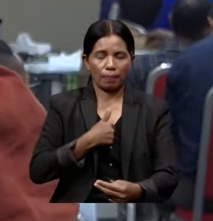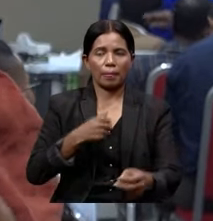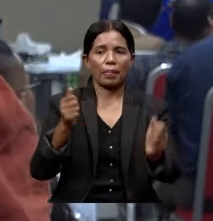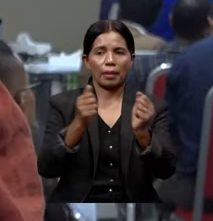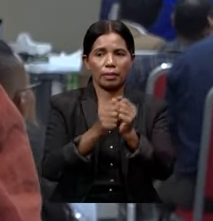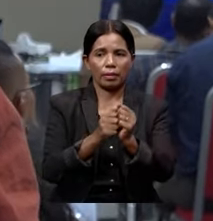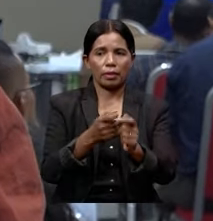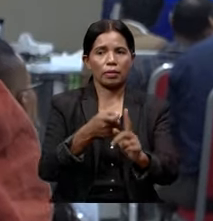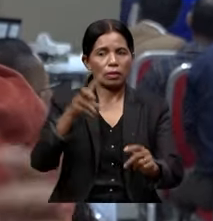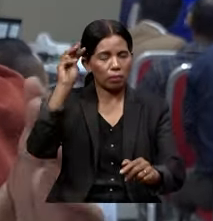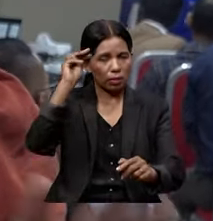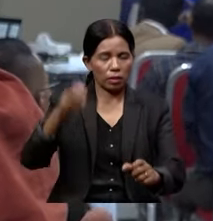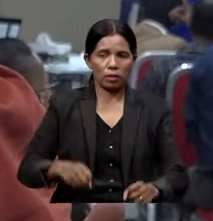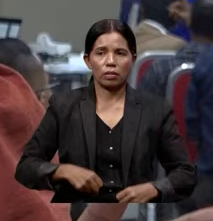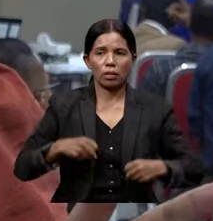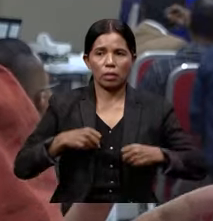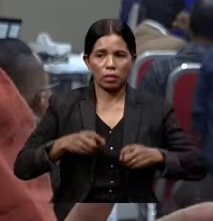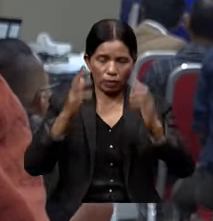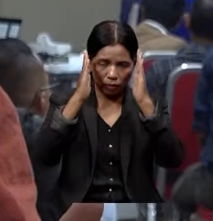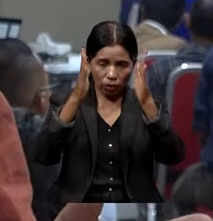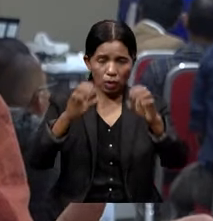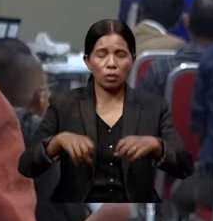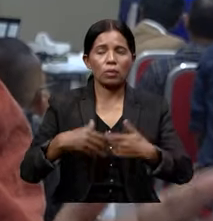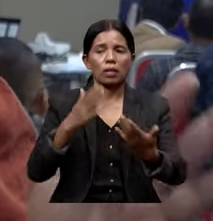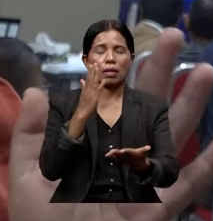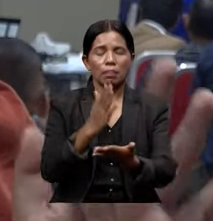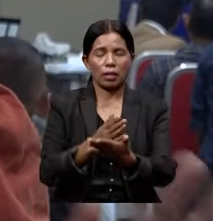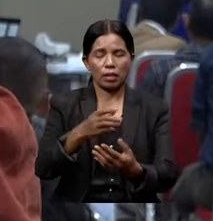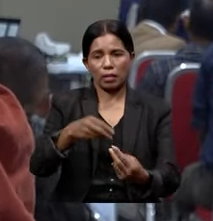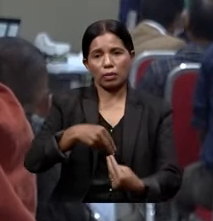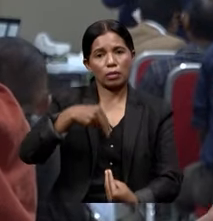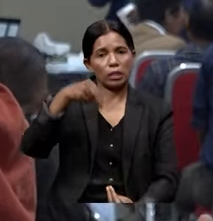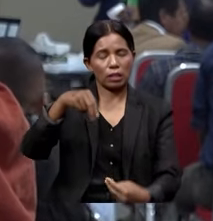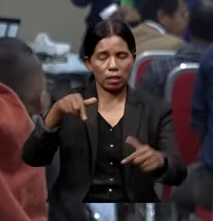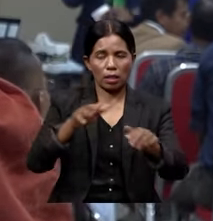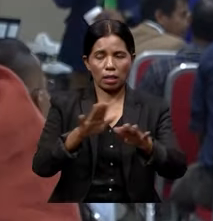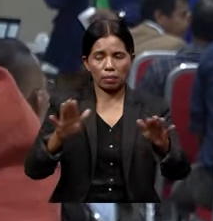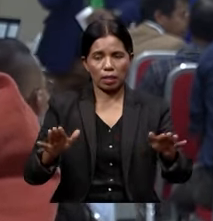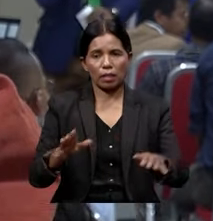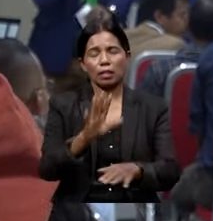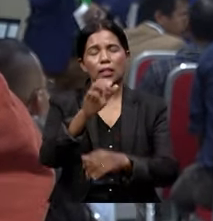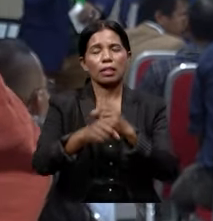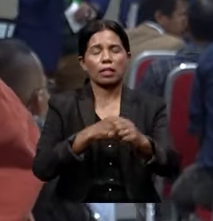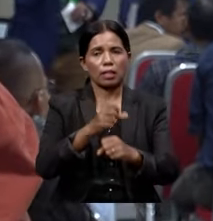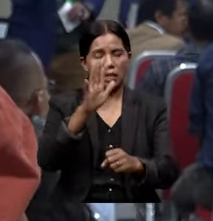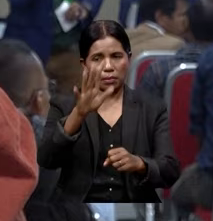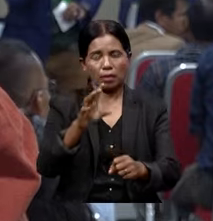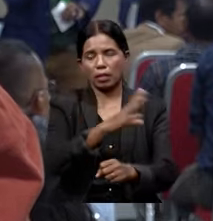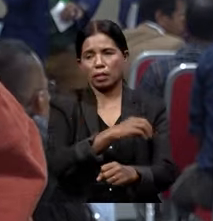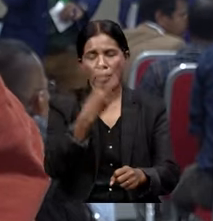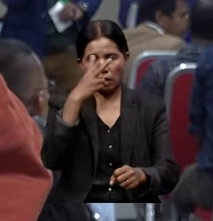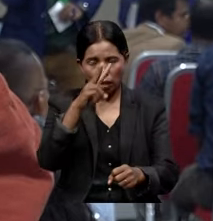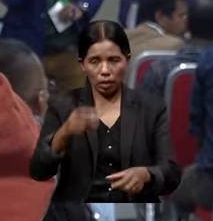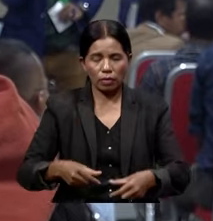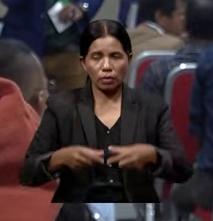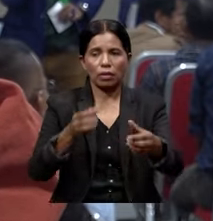papel ao Ministério da Saúde, foca para o ensato combate para a nutrição, não é bem aqui a labarek tina lima mekrai, não é mos hare fornecimento